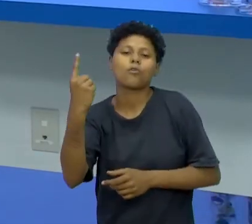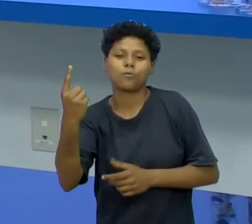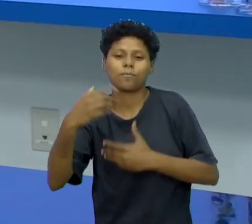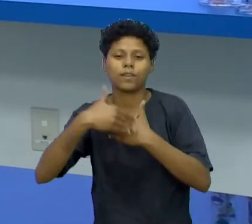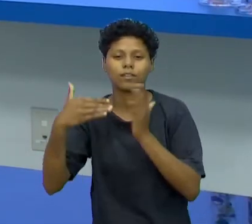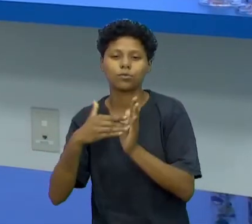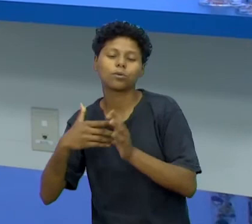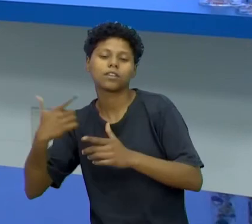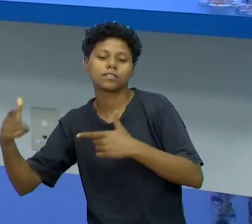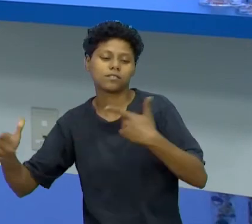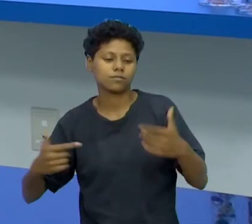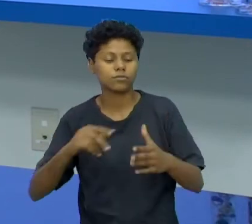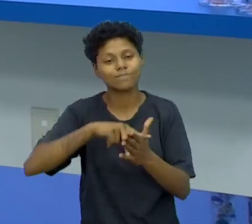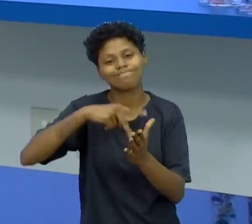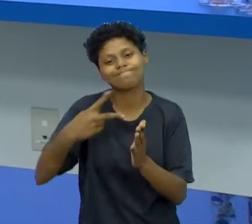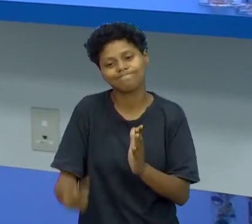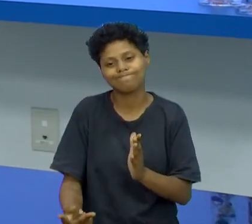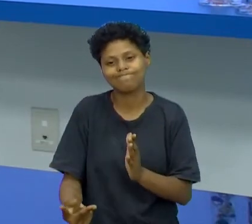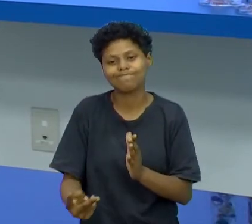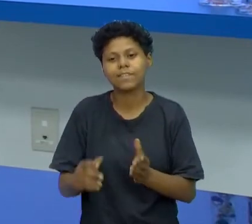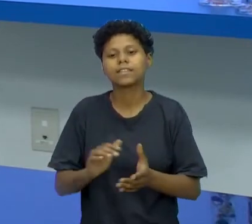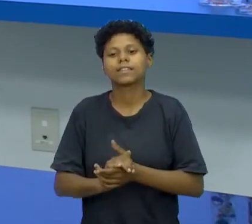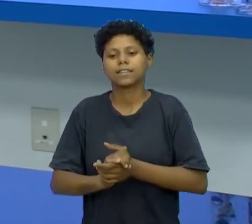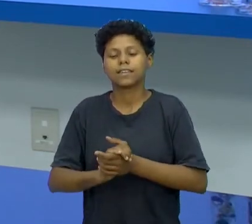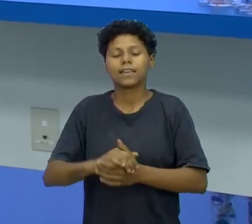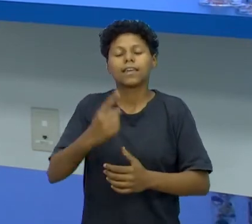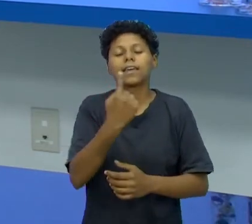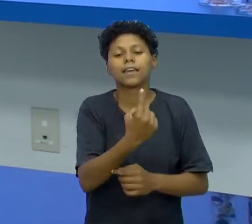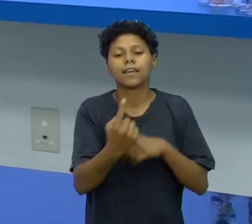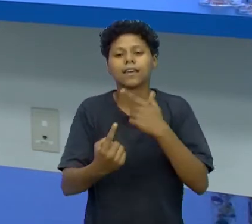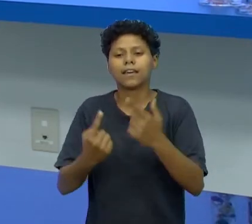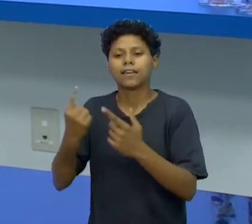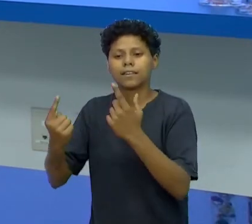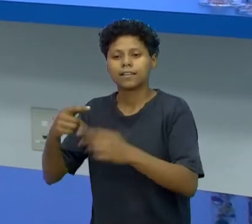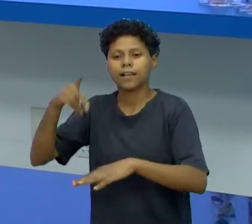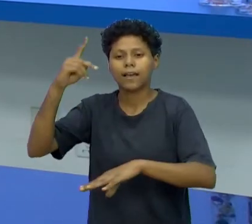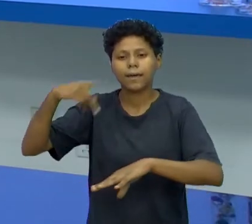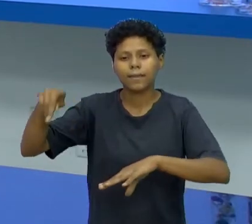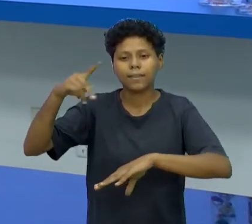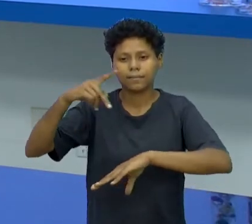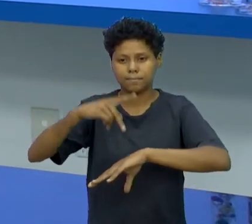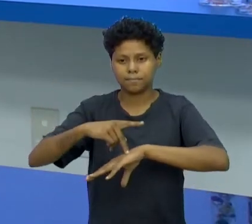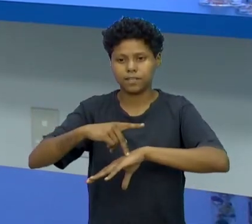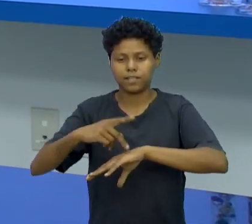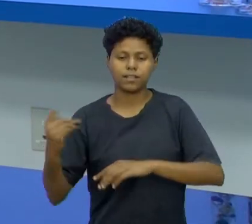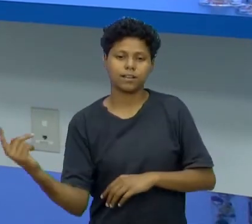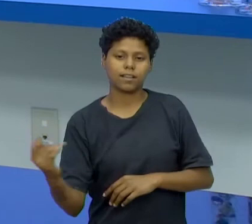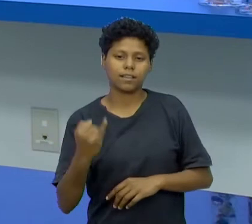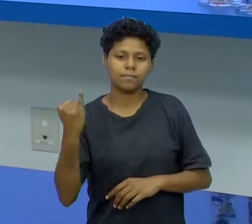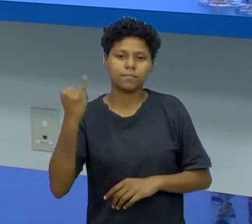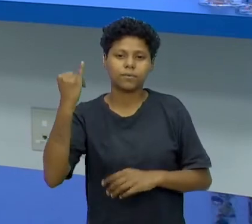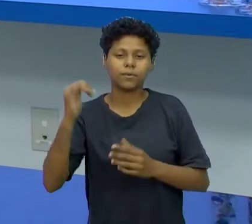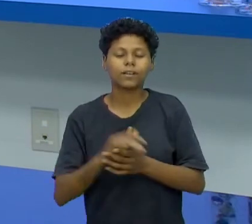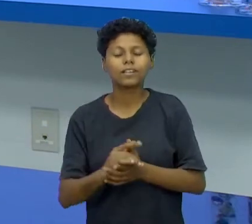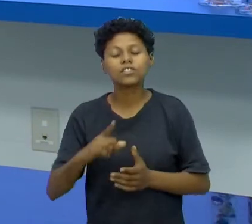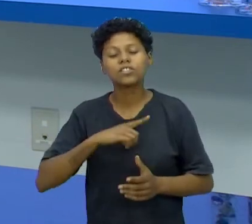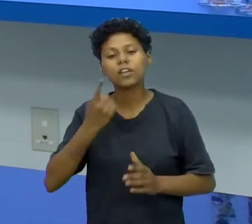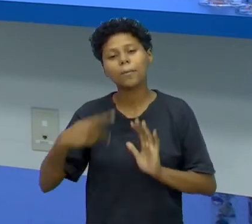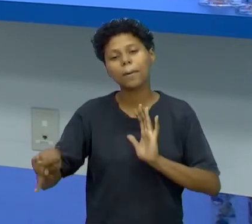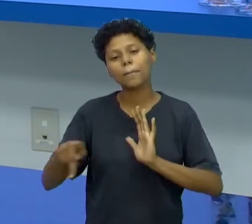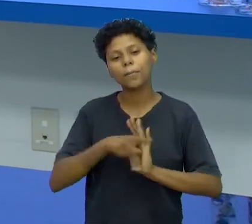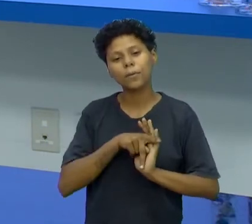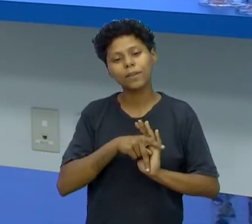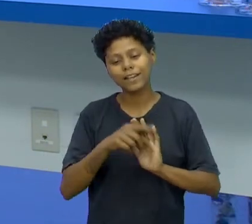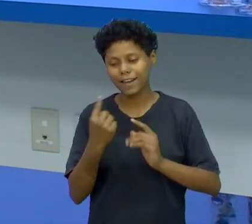importante porque existe uma propriedade entre elas que permite que a ponte seja, ou que a ponte, ou que o arco, enfim,